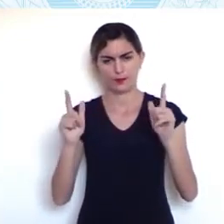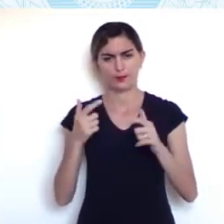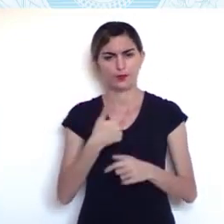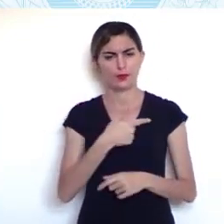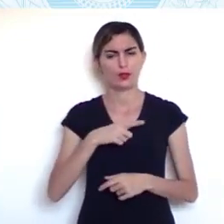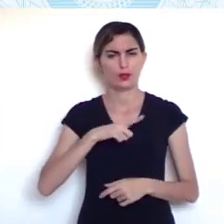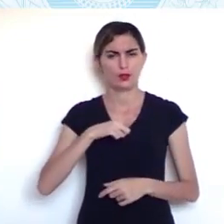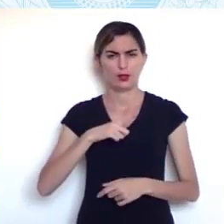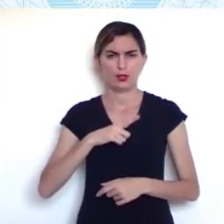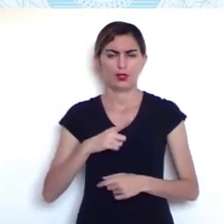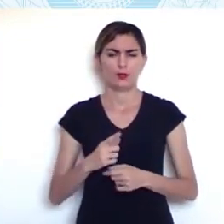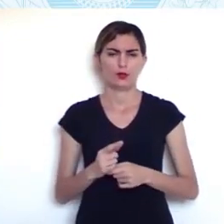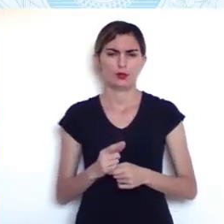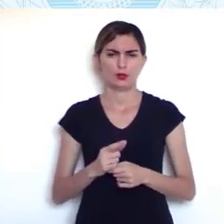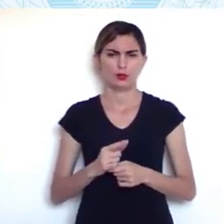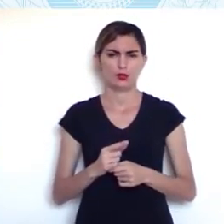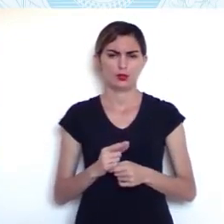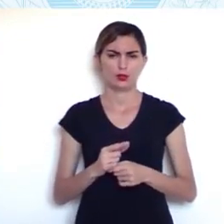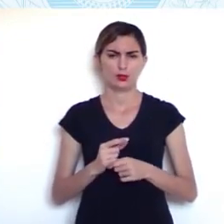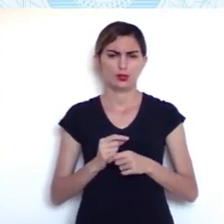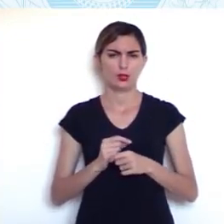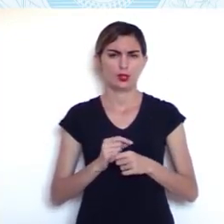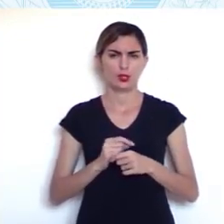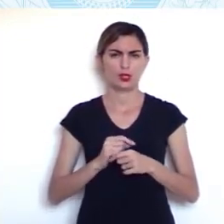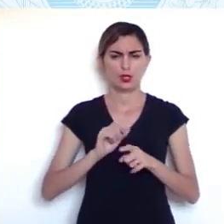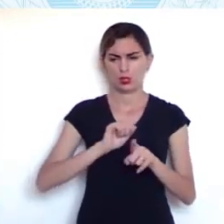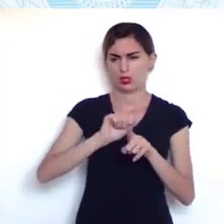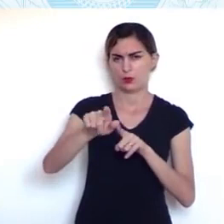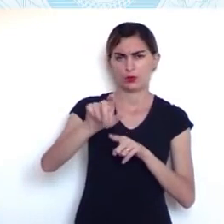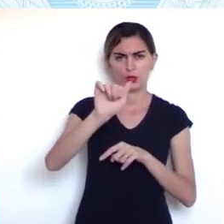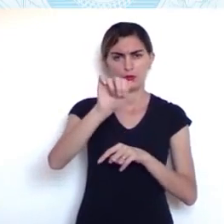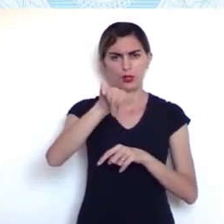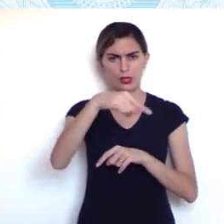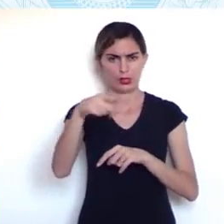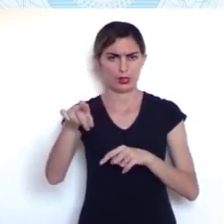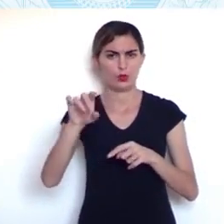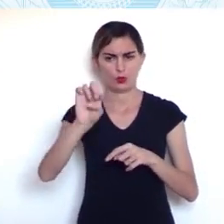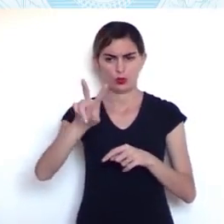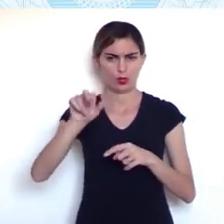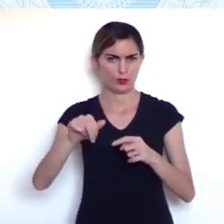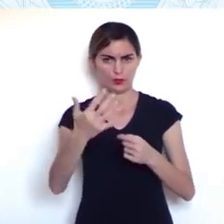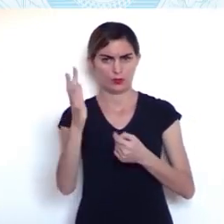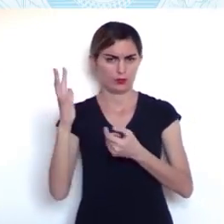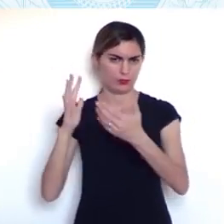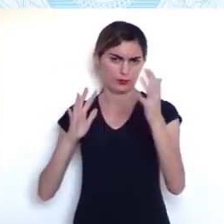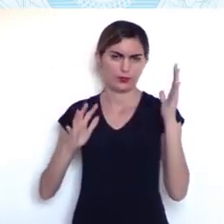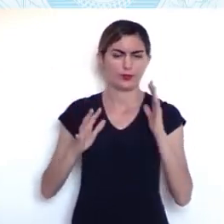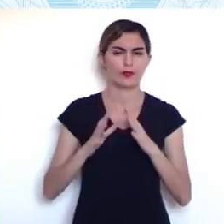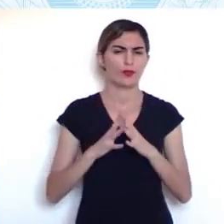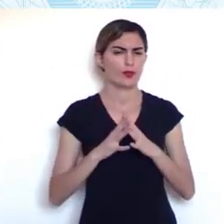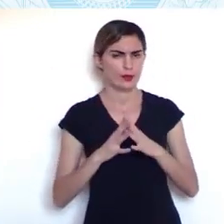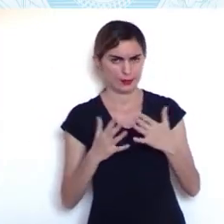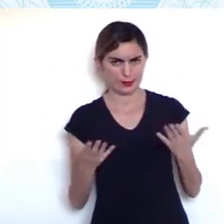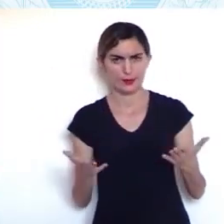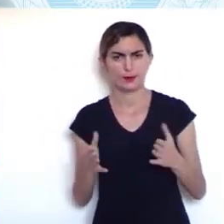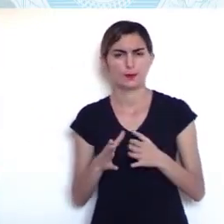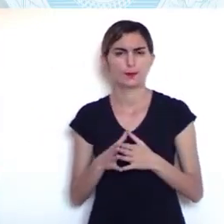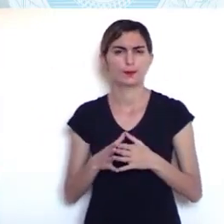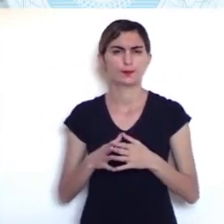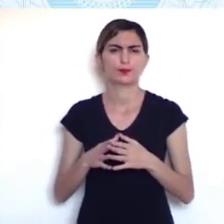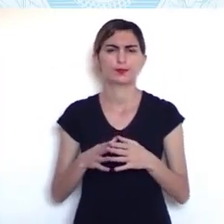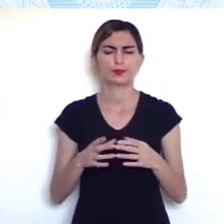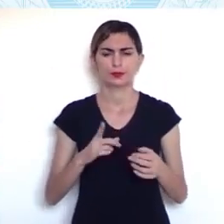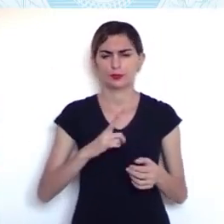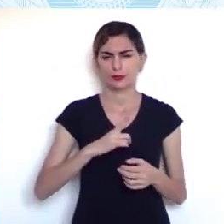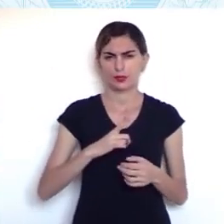temos a expulsão de Adão e Eva do paraíso, né? Que foi